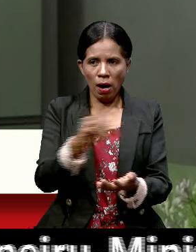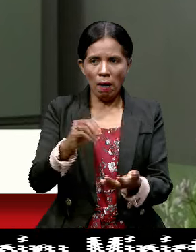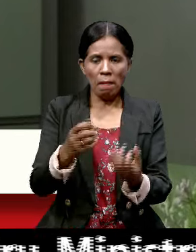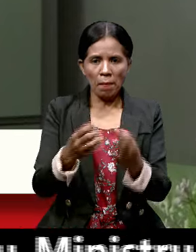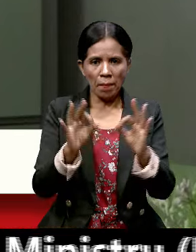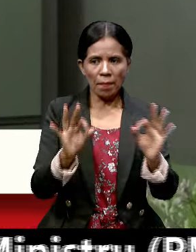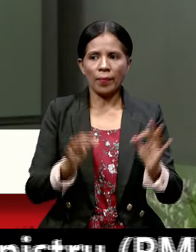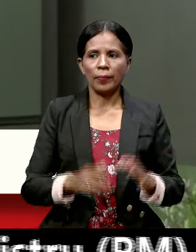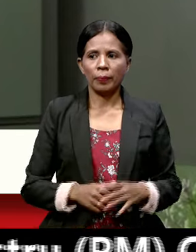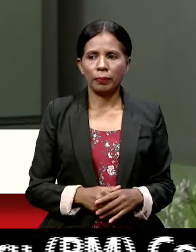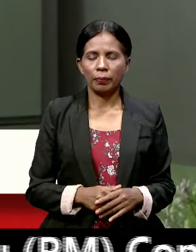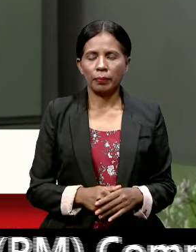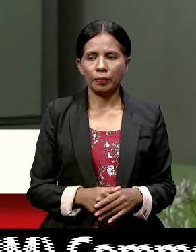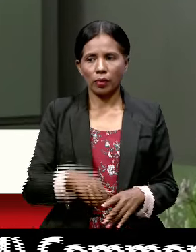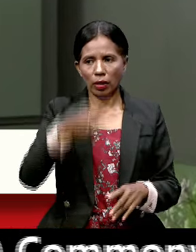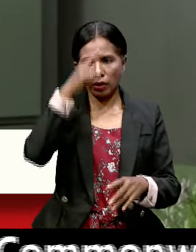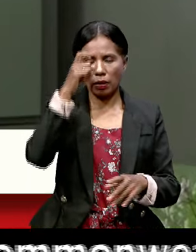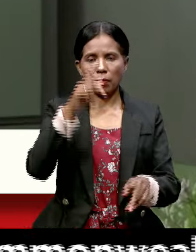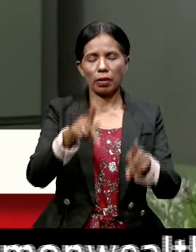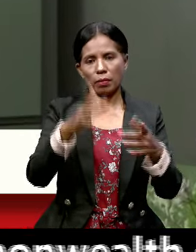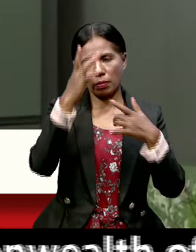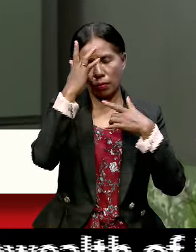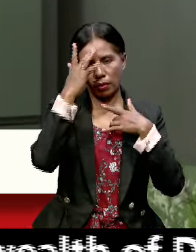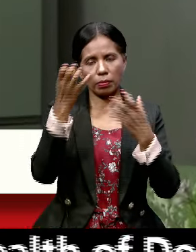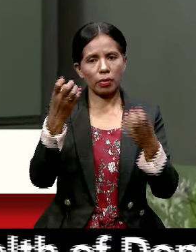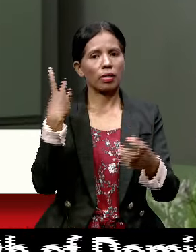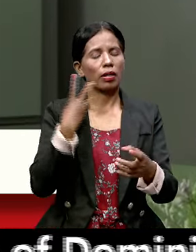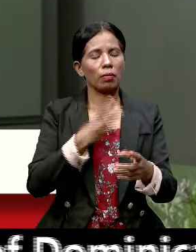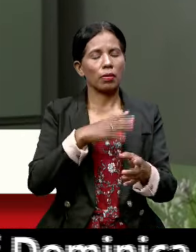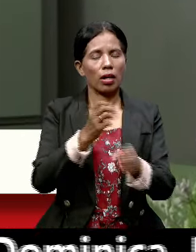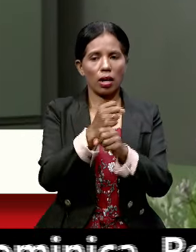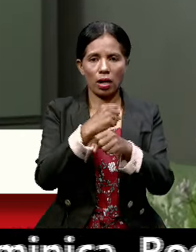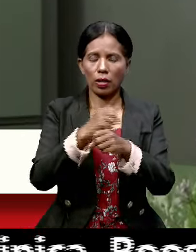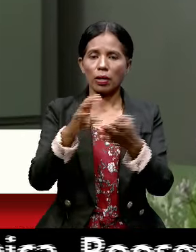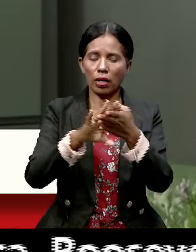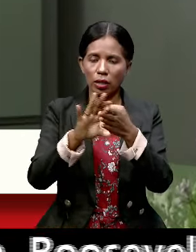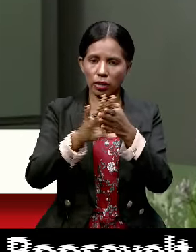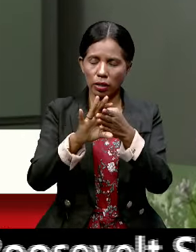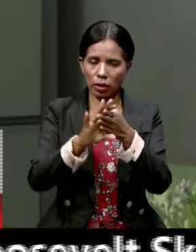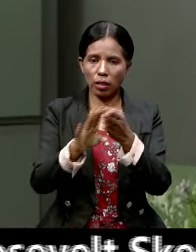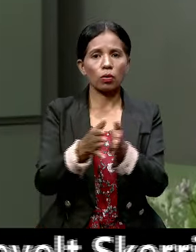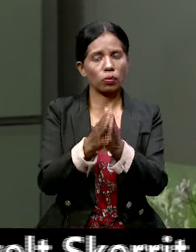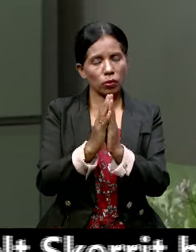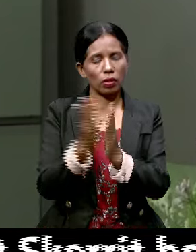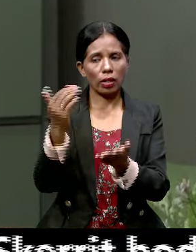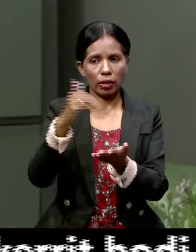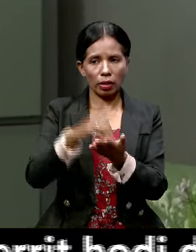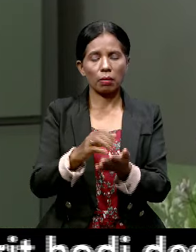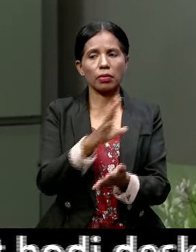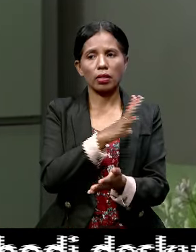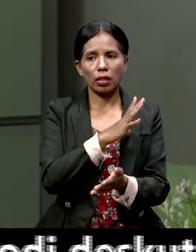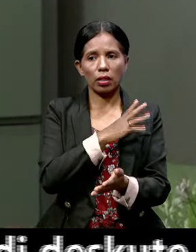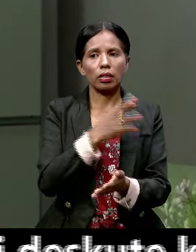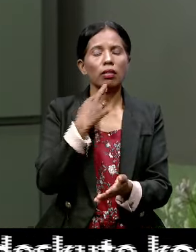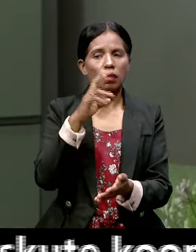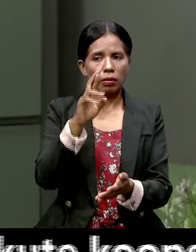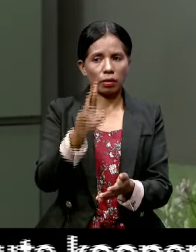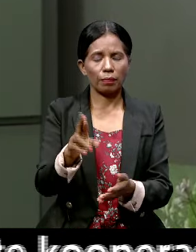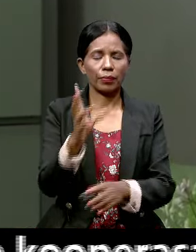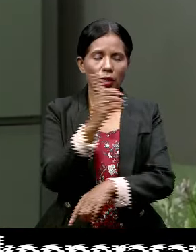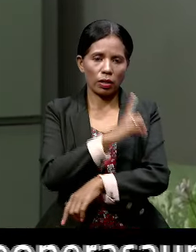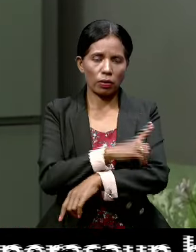tu dia tan pasien barak ni ami halo perido ulang pila pali os dam si hen biasa sira responde mungkin lorong ida ruahan sana